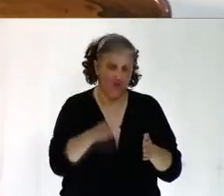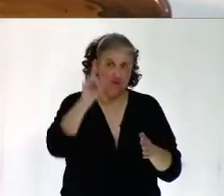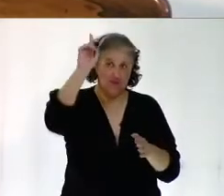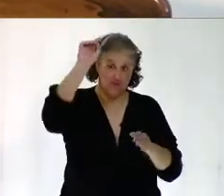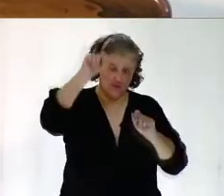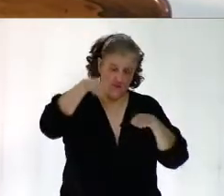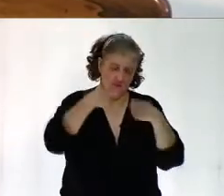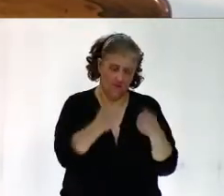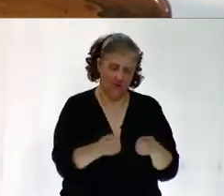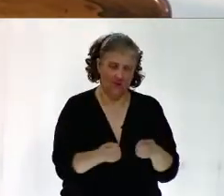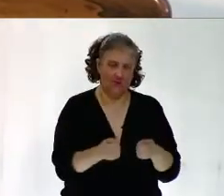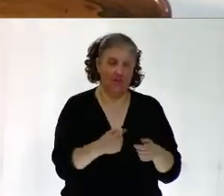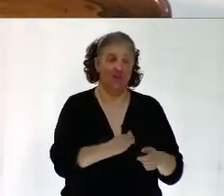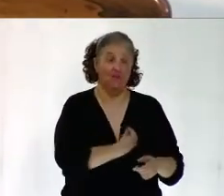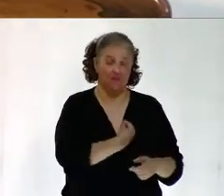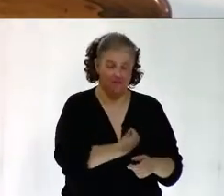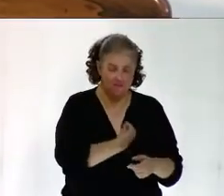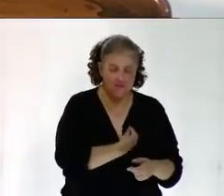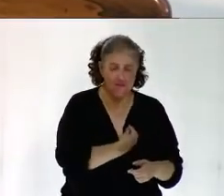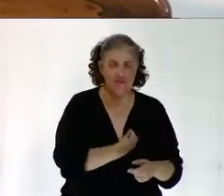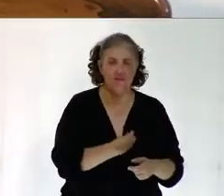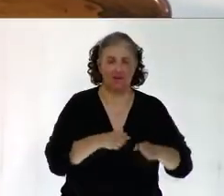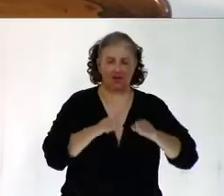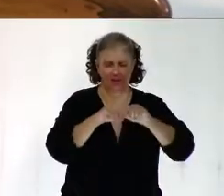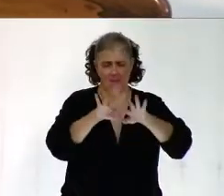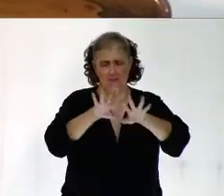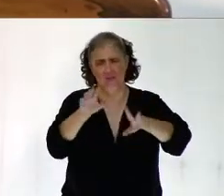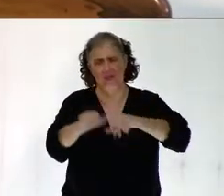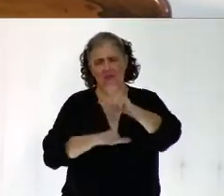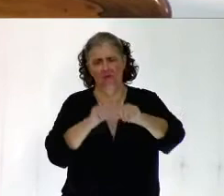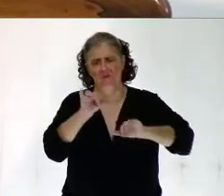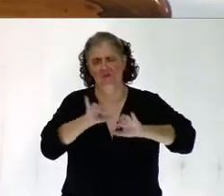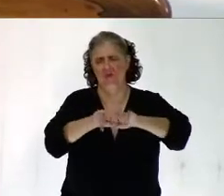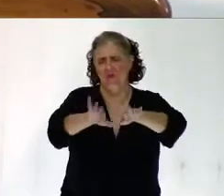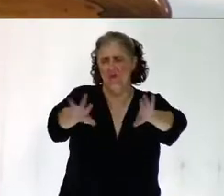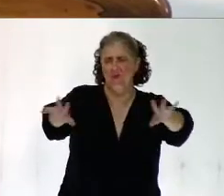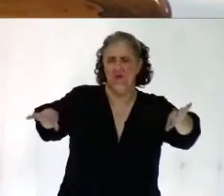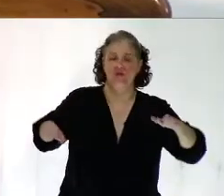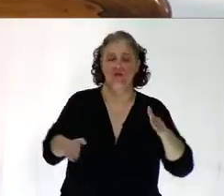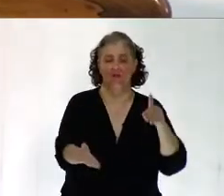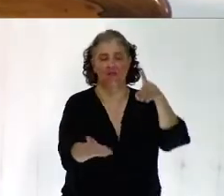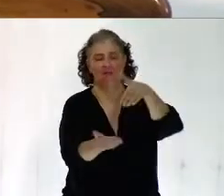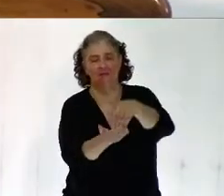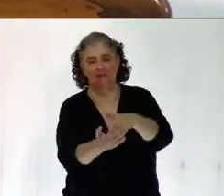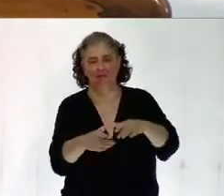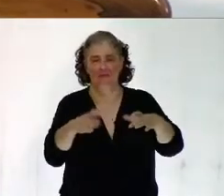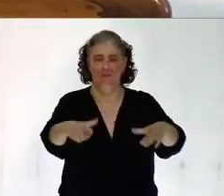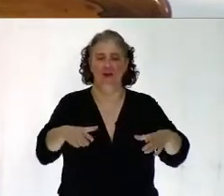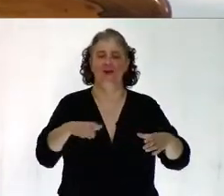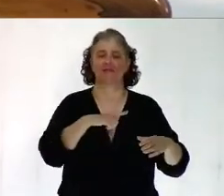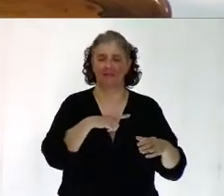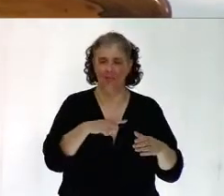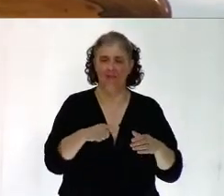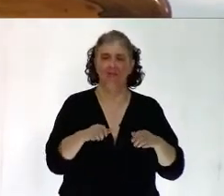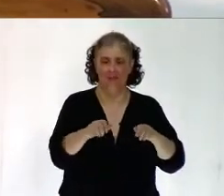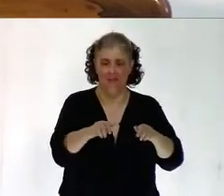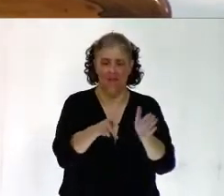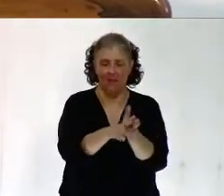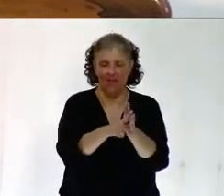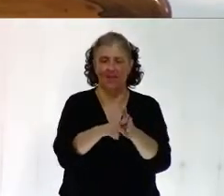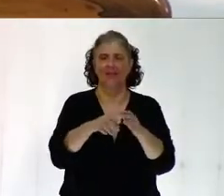terra prometida para que vivais e vos multipliqueis e em e pessoais a terra que o senhor prometeu sob juramento a vossos